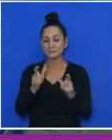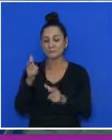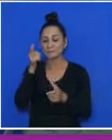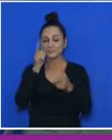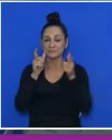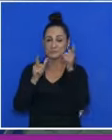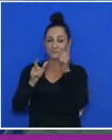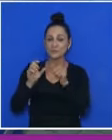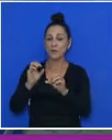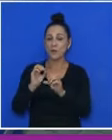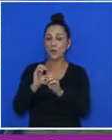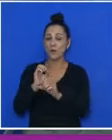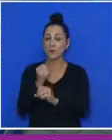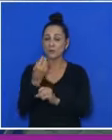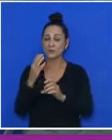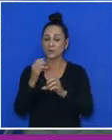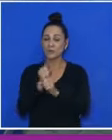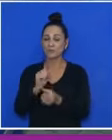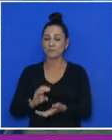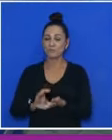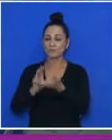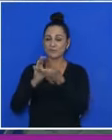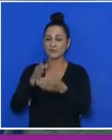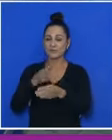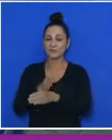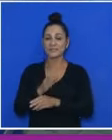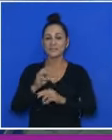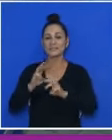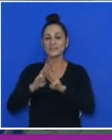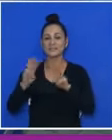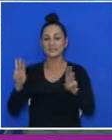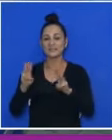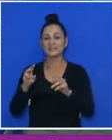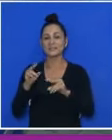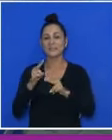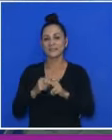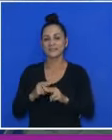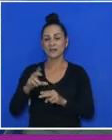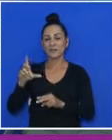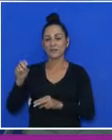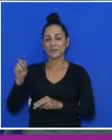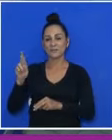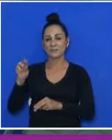vencedoras ou se o prêmio está acumulado, acessando a página da Caixa.